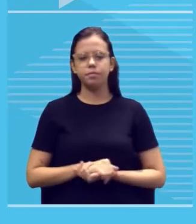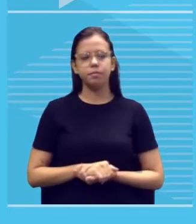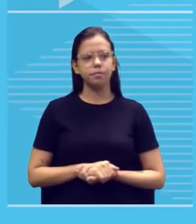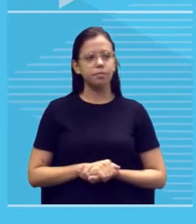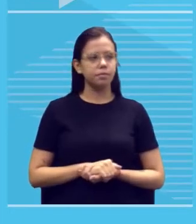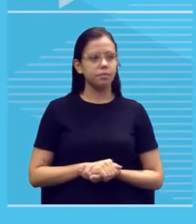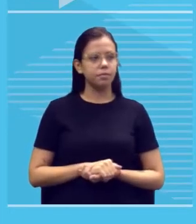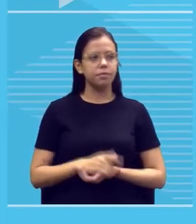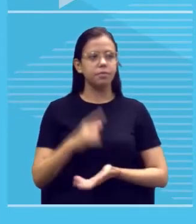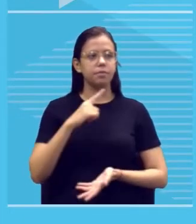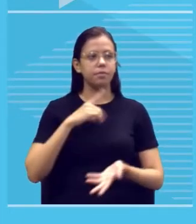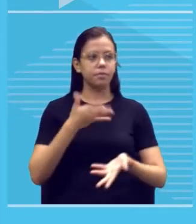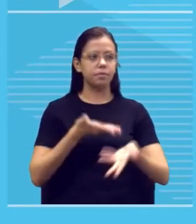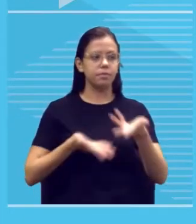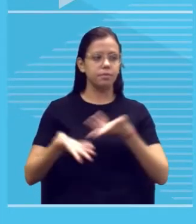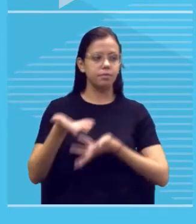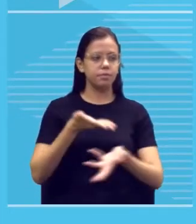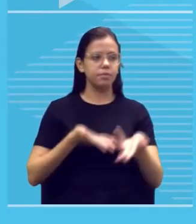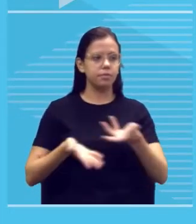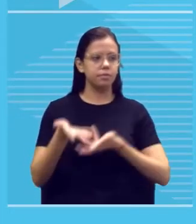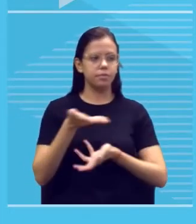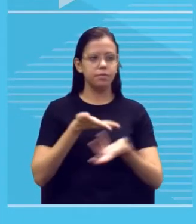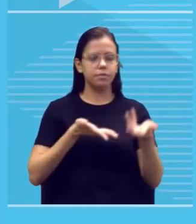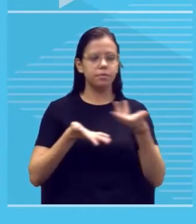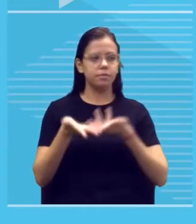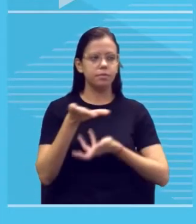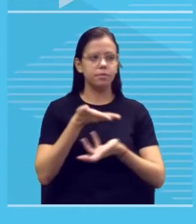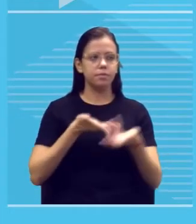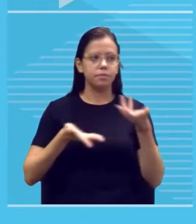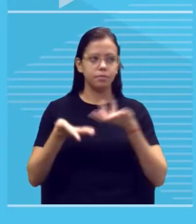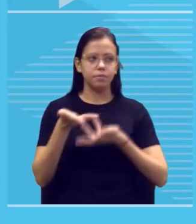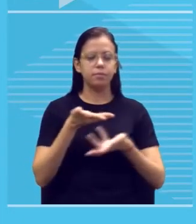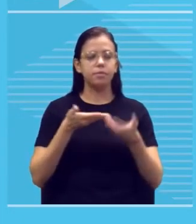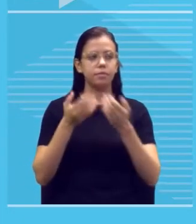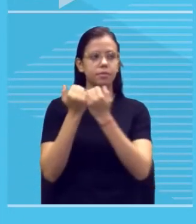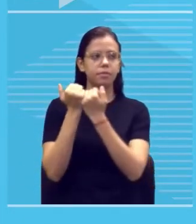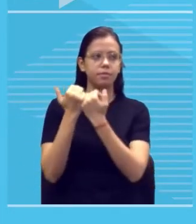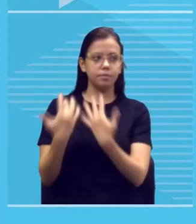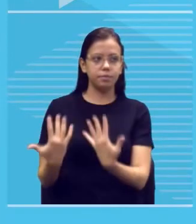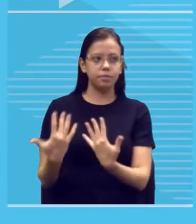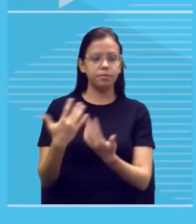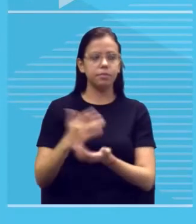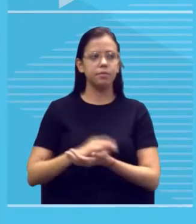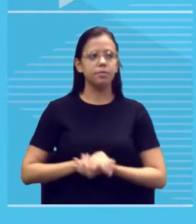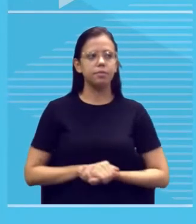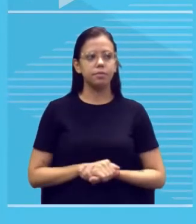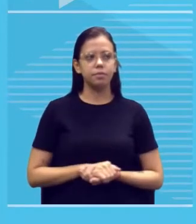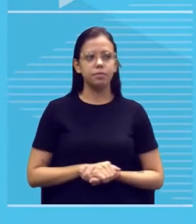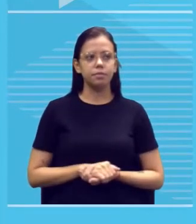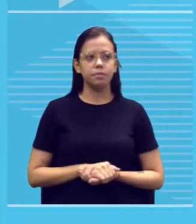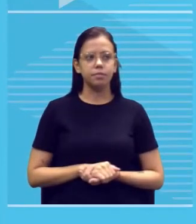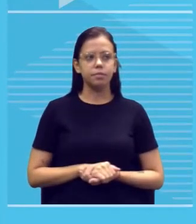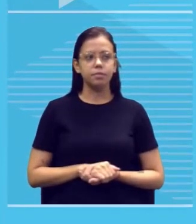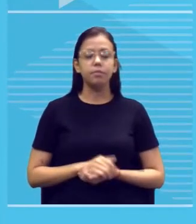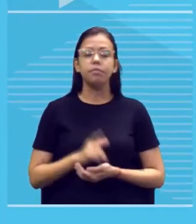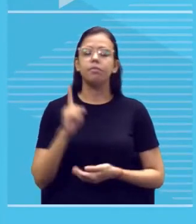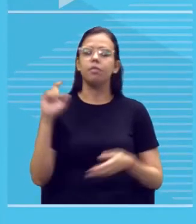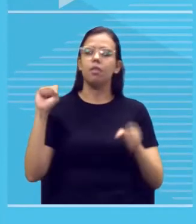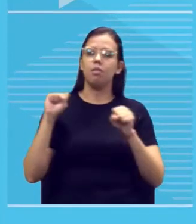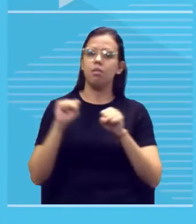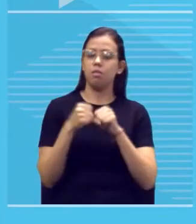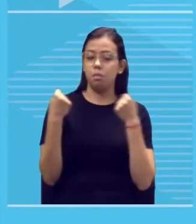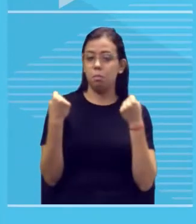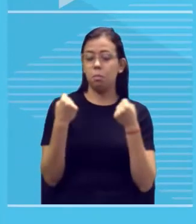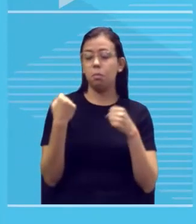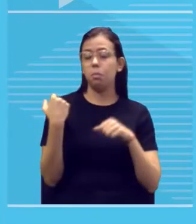é uma interação direta com o público isso é chamado de quebra de quarta parede porque